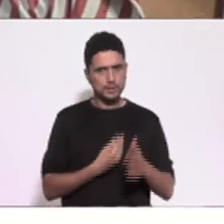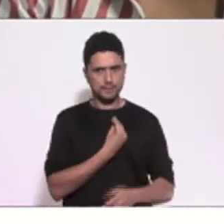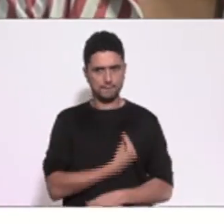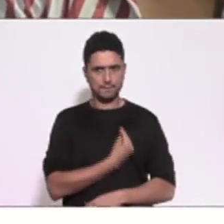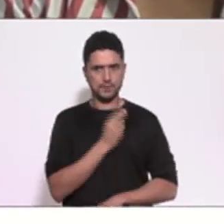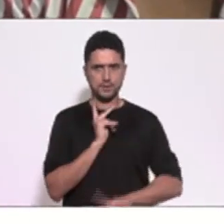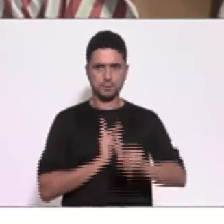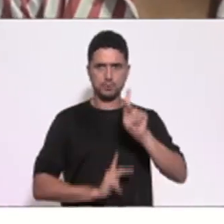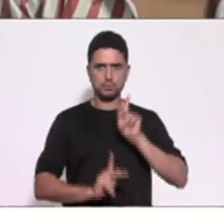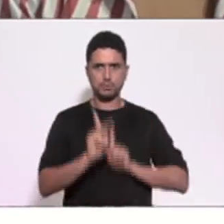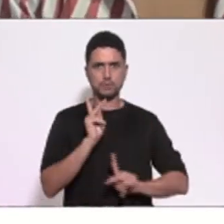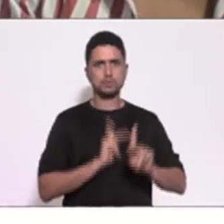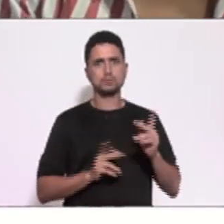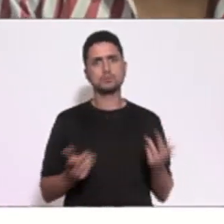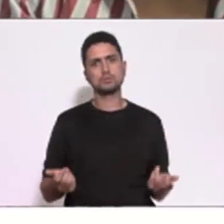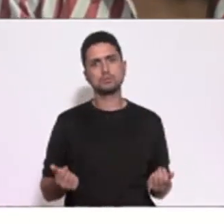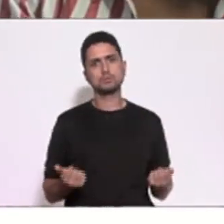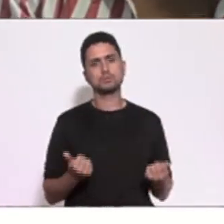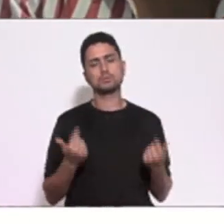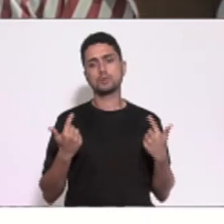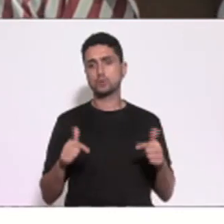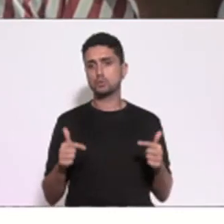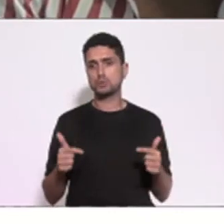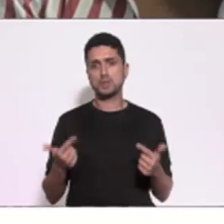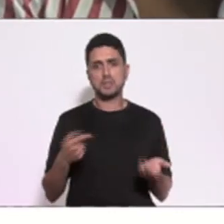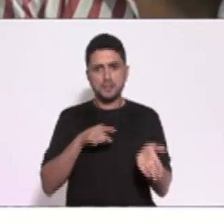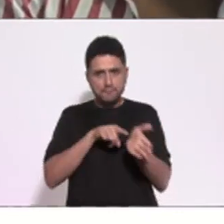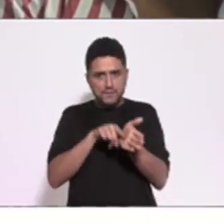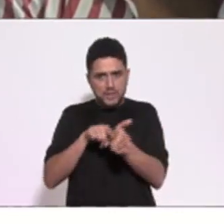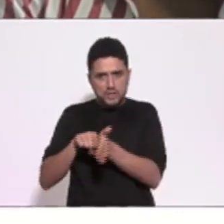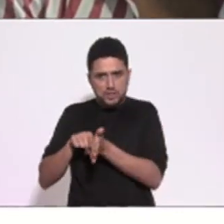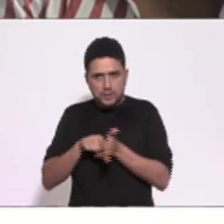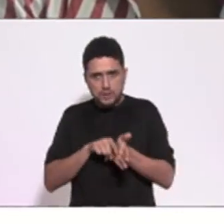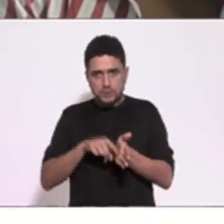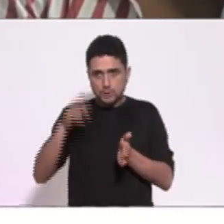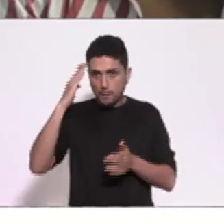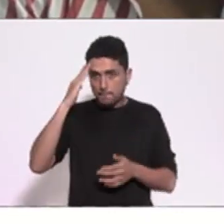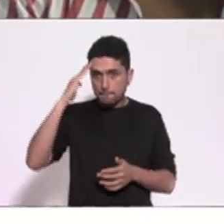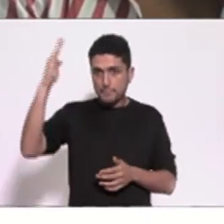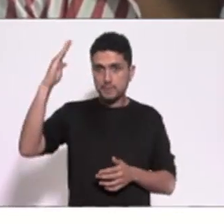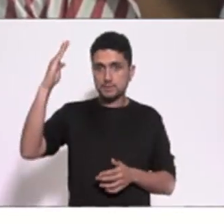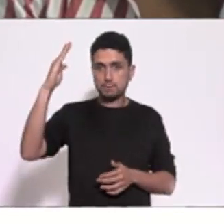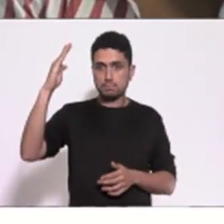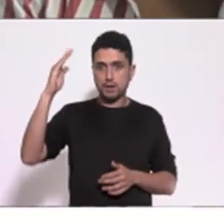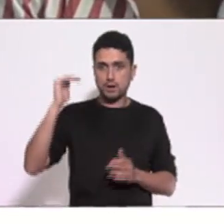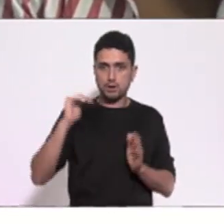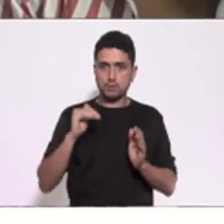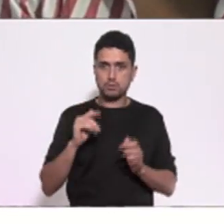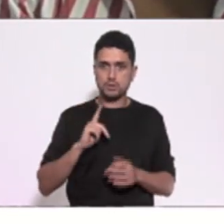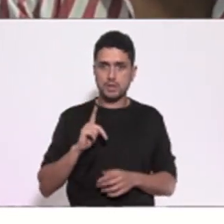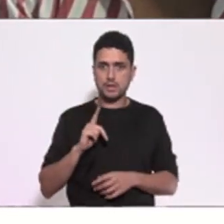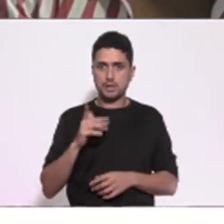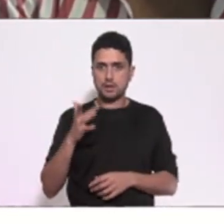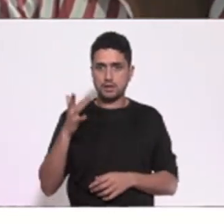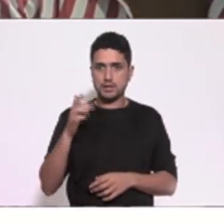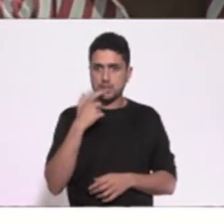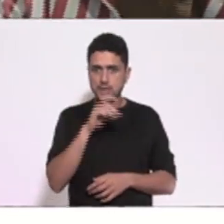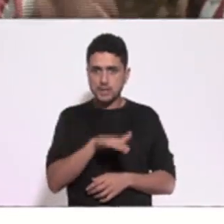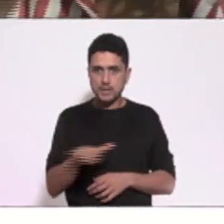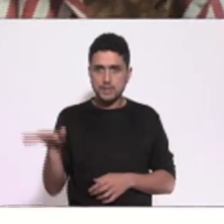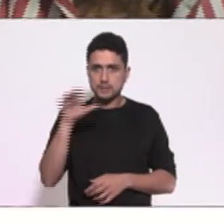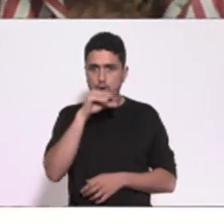da população, né? E não ter a investigação prioritária de assassinatos de crianças